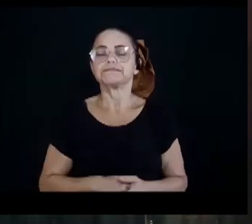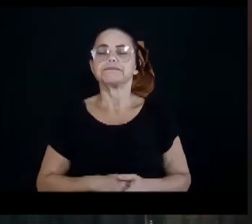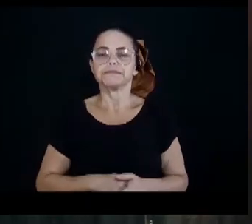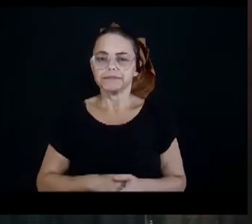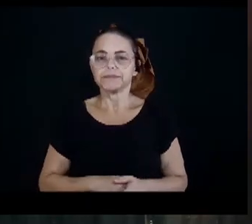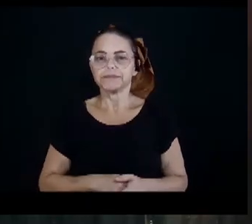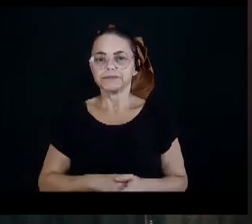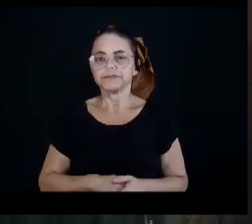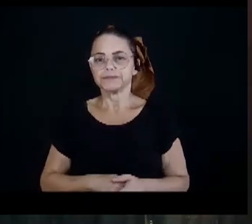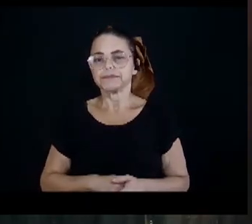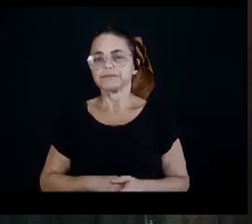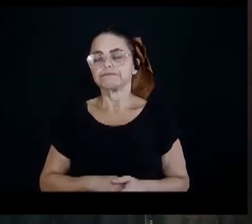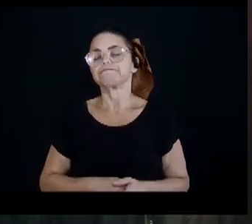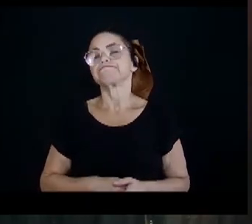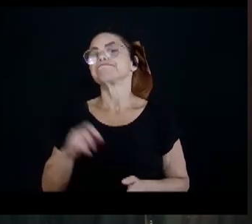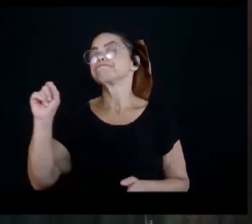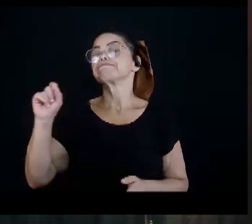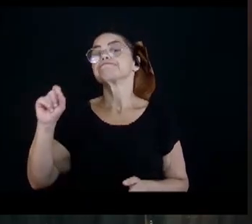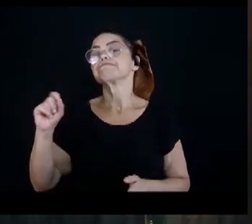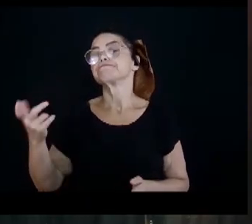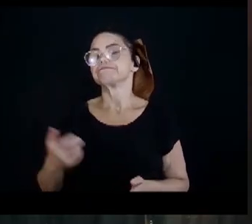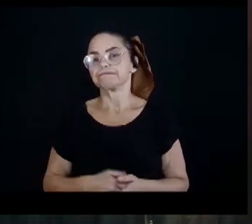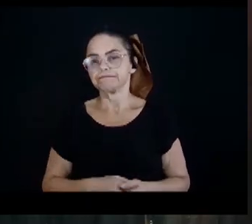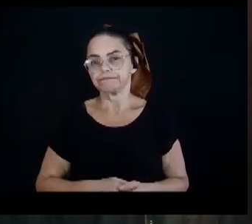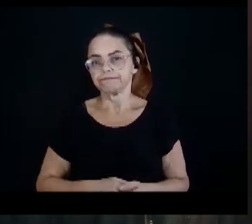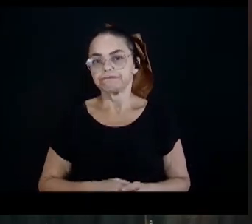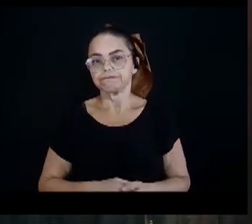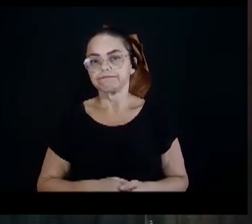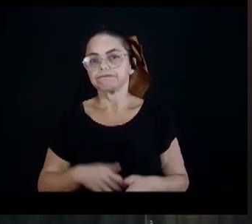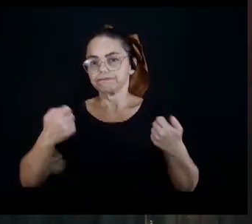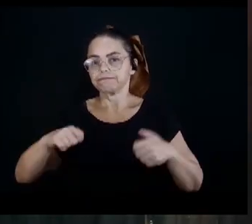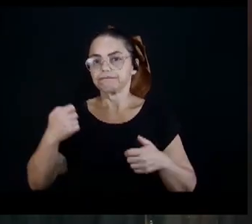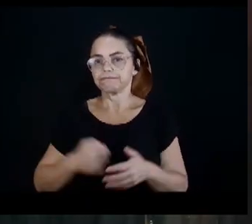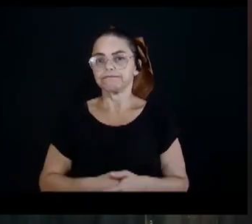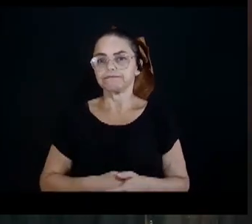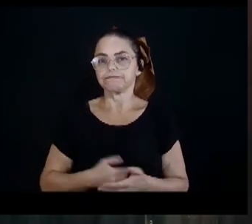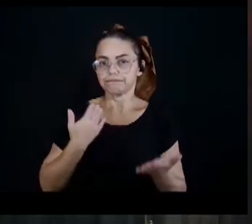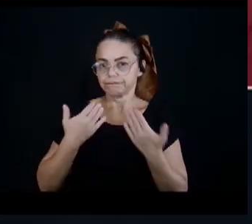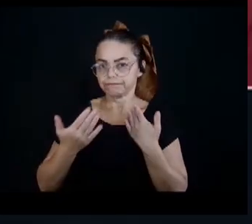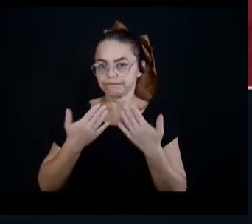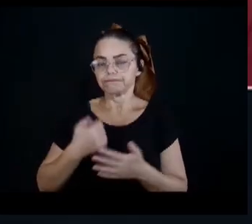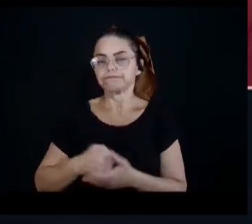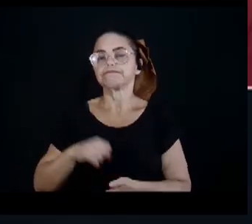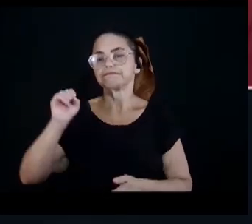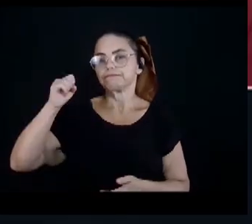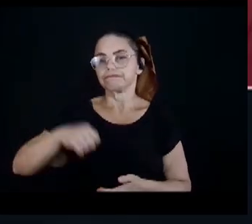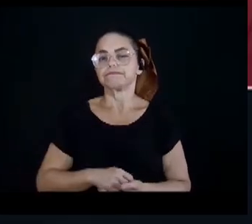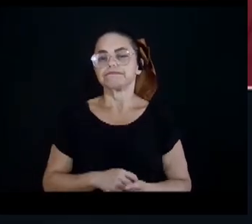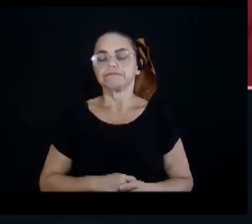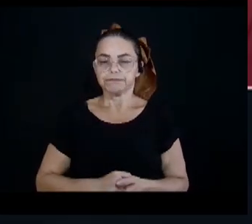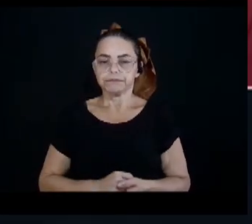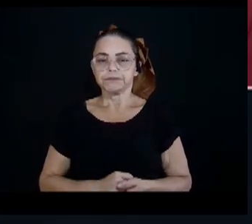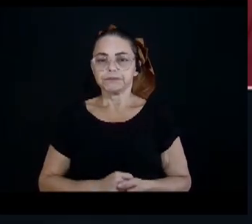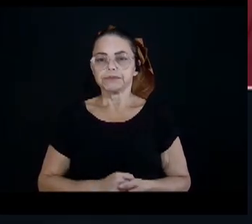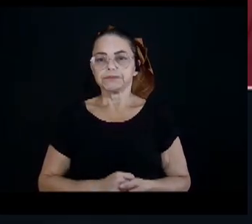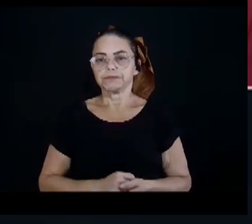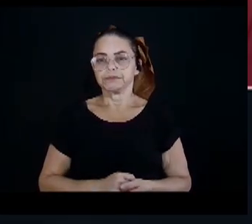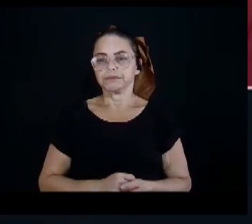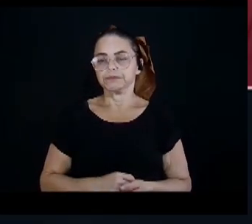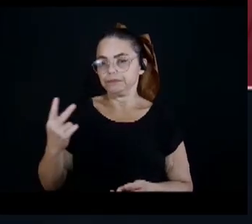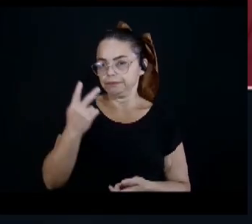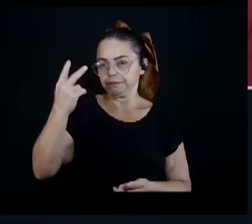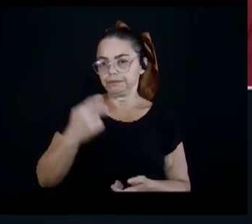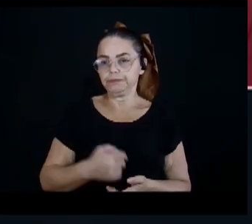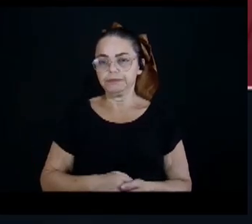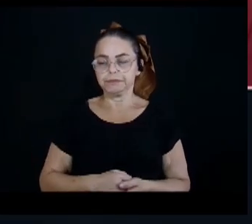fazer, né? É por isso que a gente precisa discutir bastante, sim. Exatamente. E falando aqui dos valores, é importante a gente